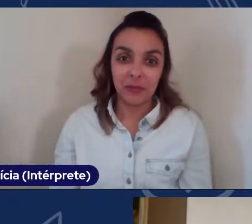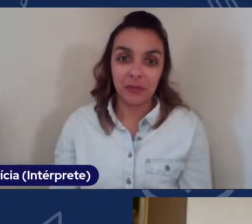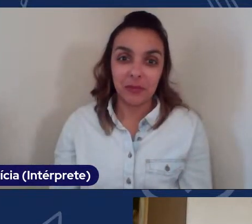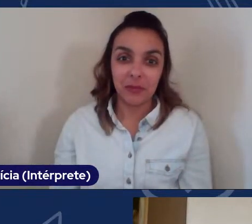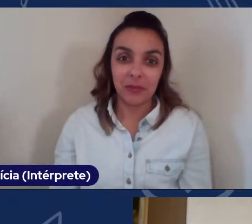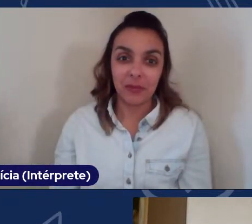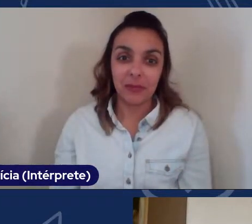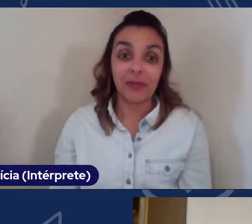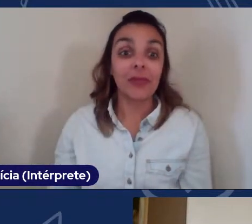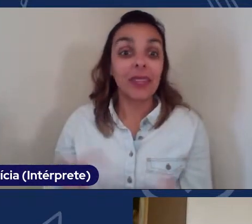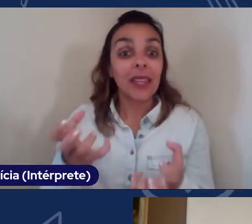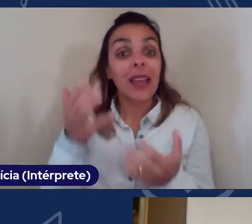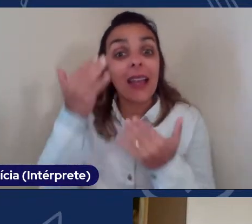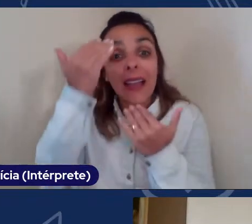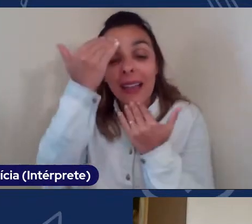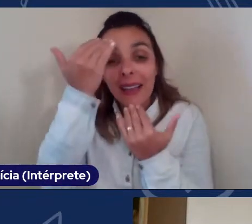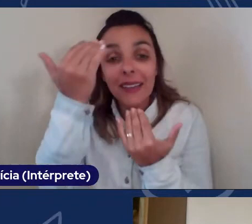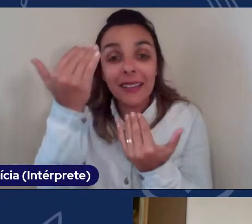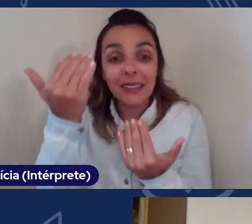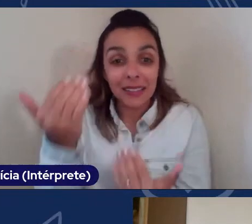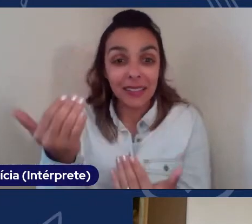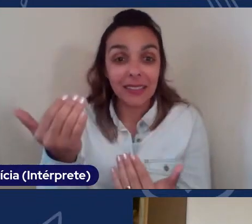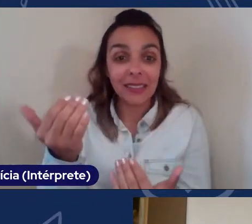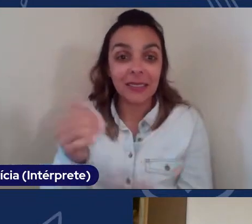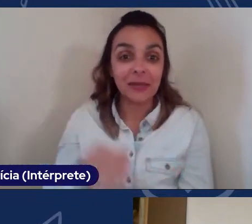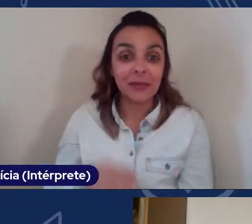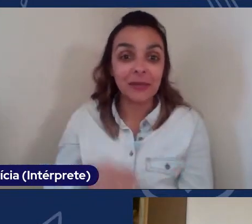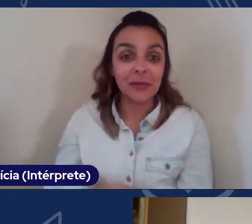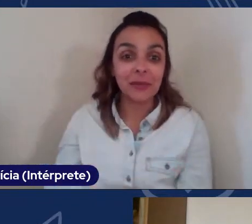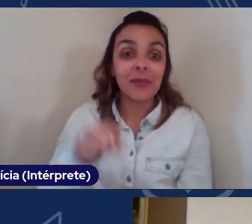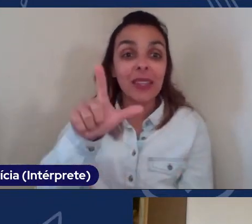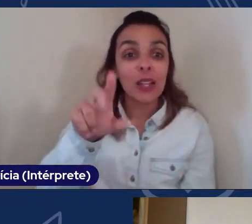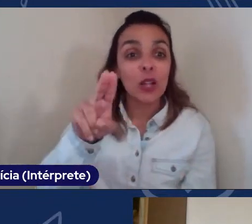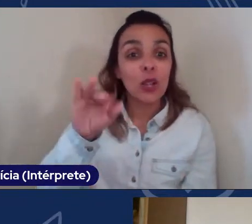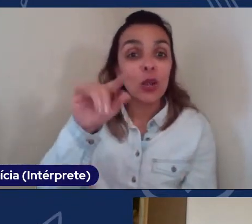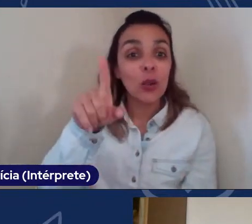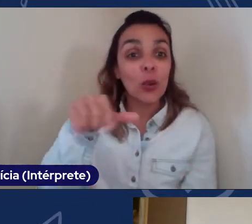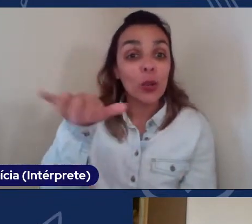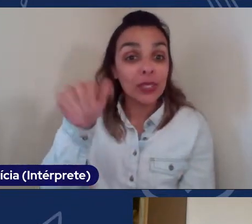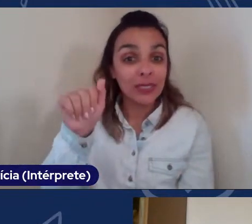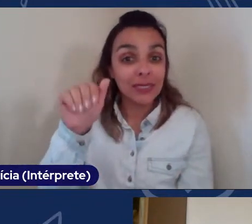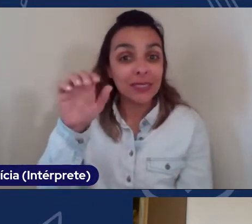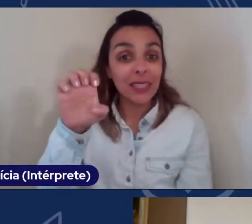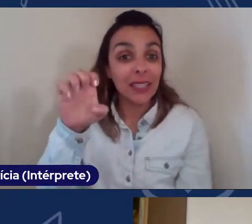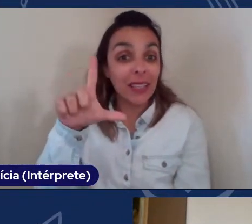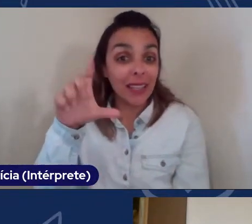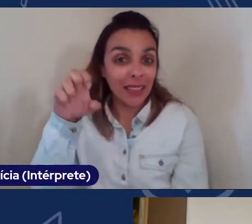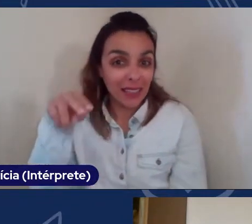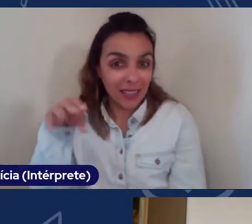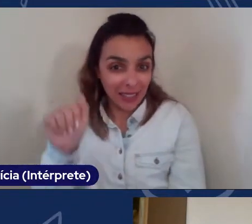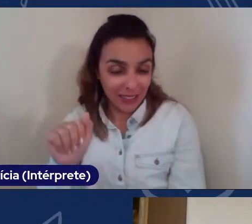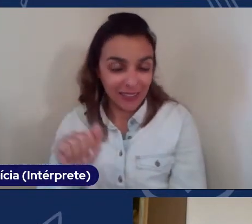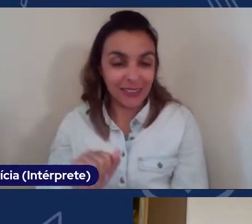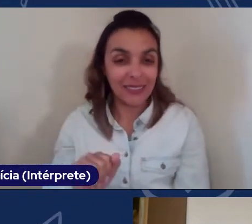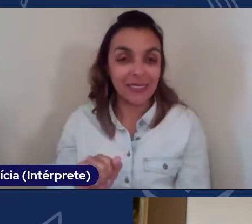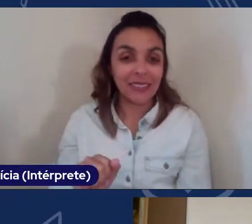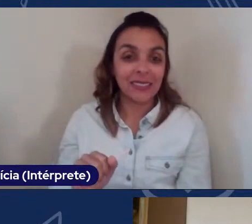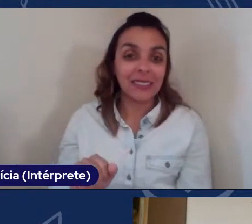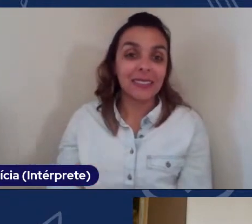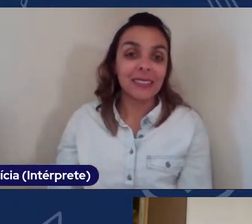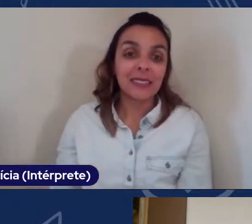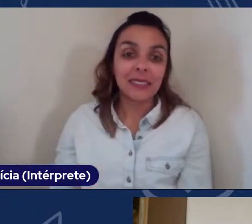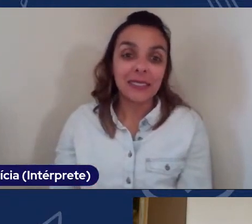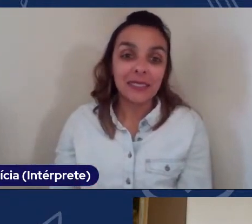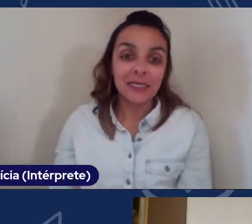Quiero agradecer a la doctora Luisa Elena Ribeiro do Valle por la invitación